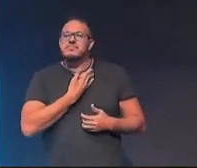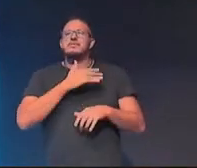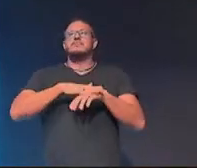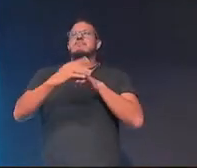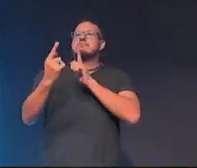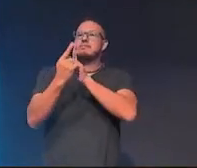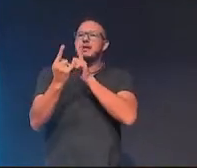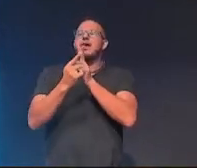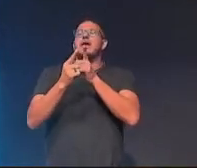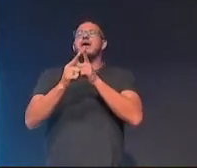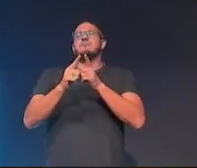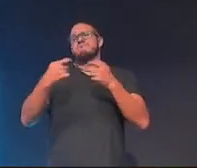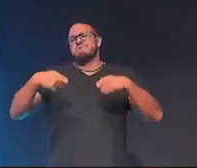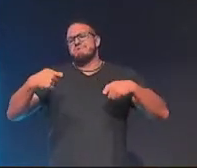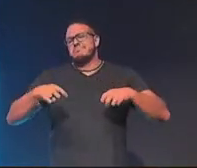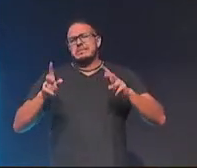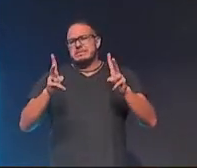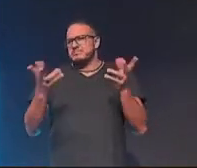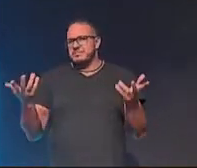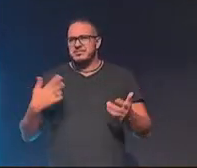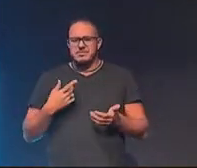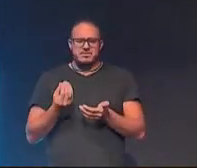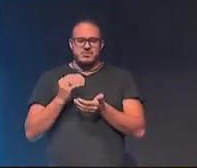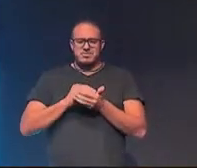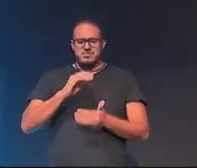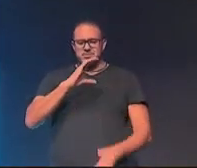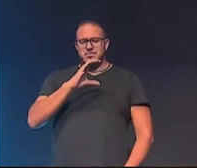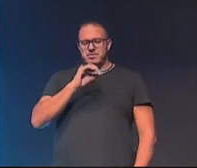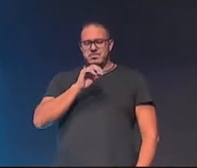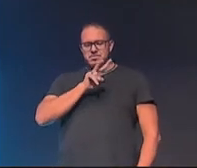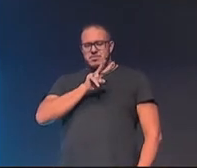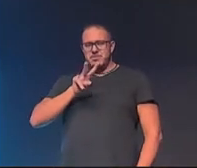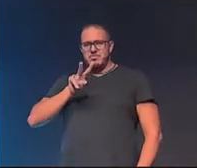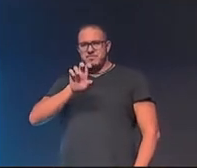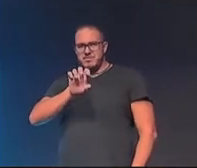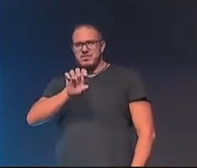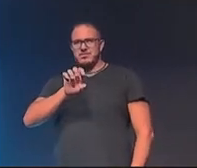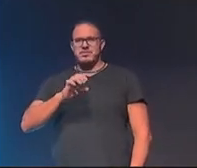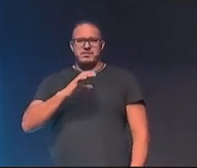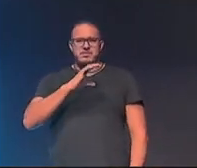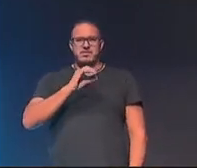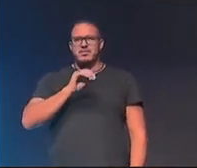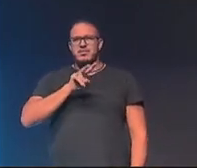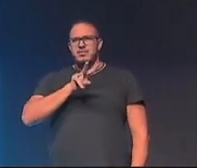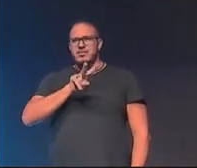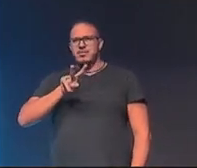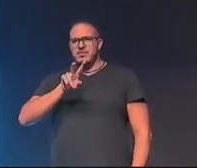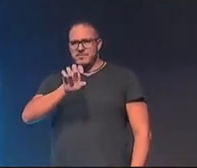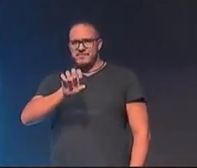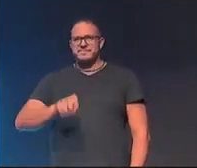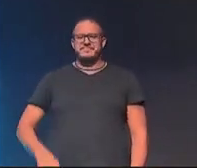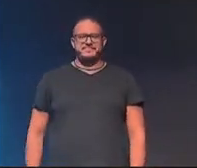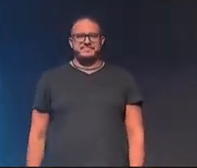vocês precisarem. Anotaram o nome, gente? Cove? Vou colocar aqui para vocês. Cove com 2 Vs.